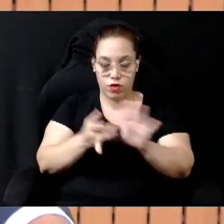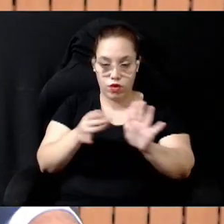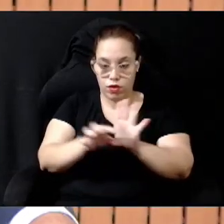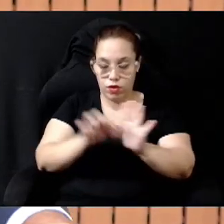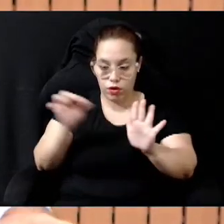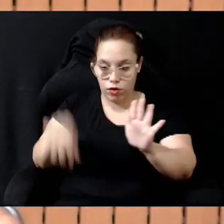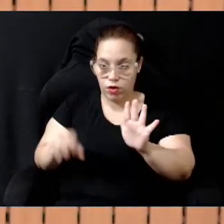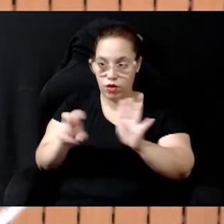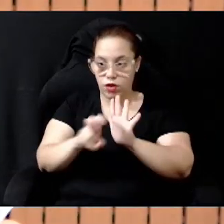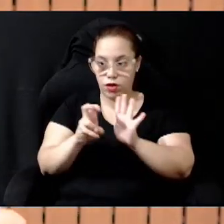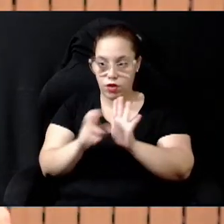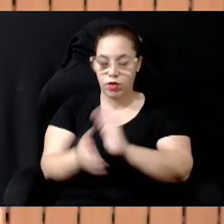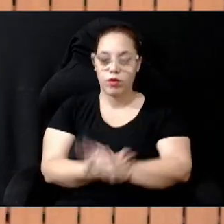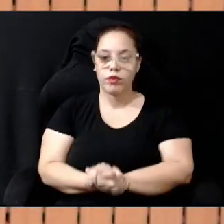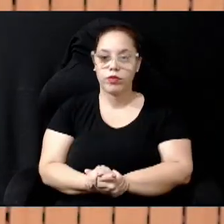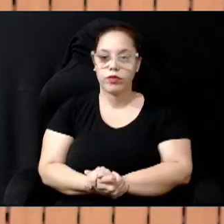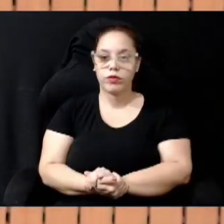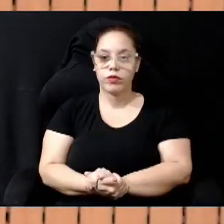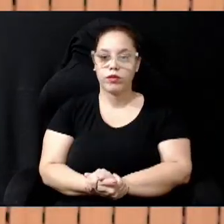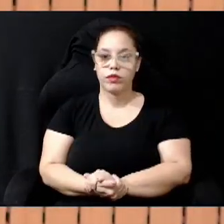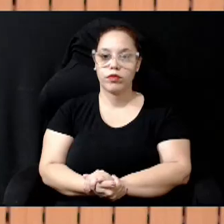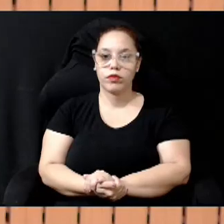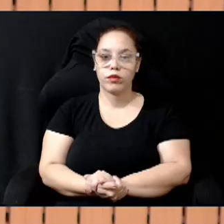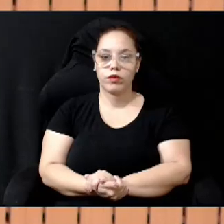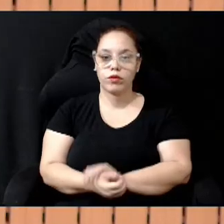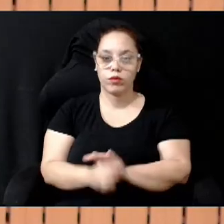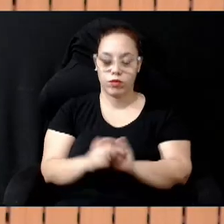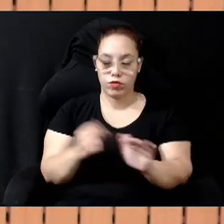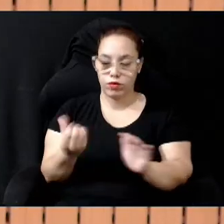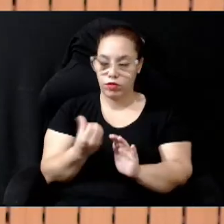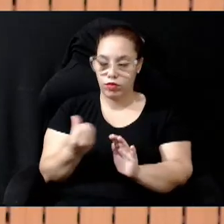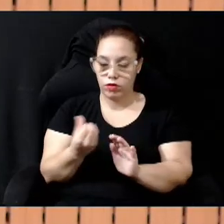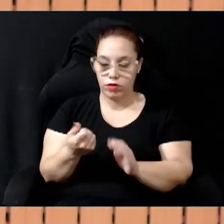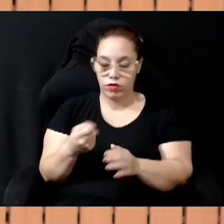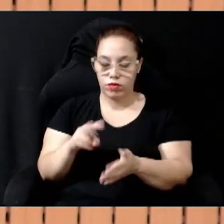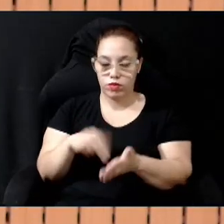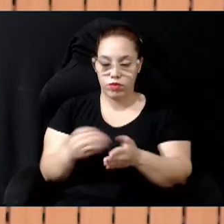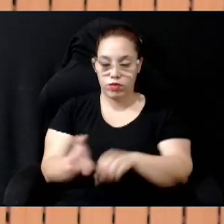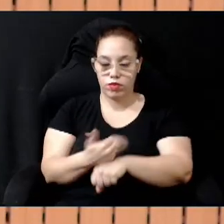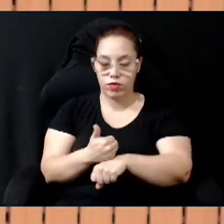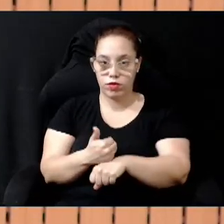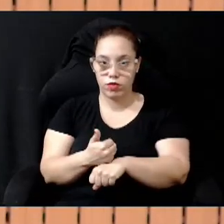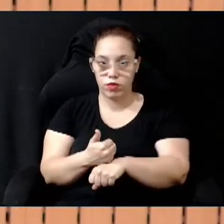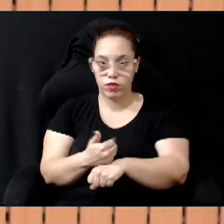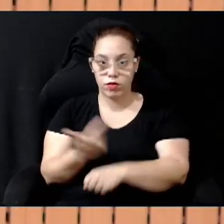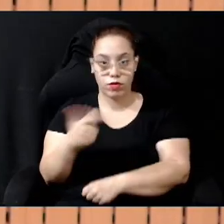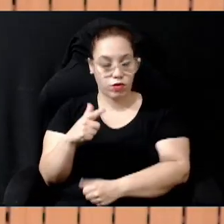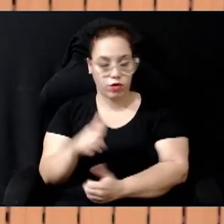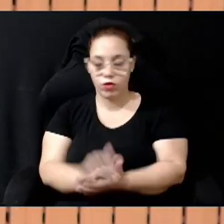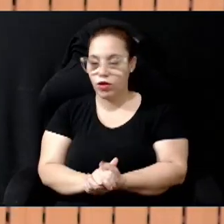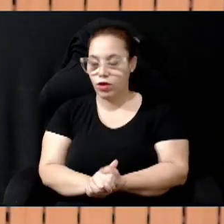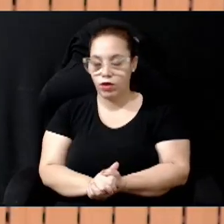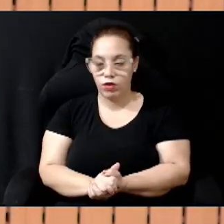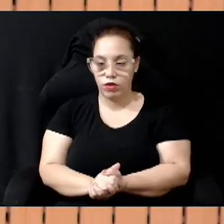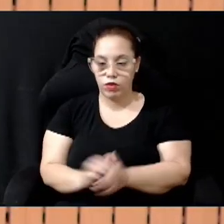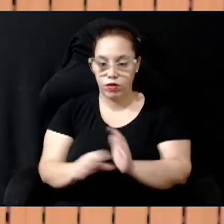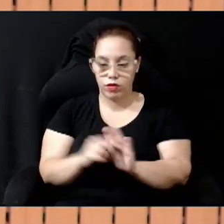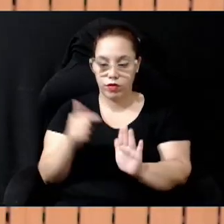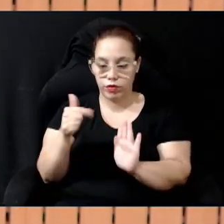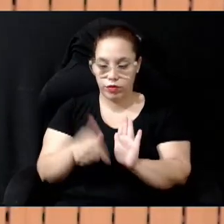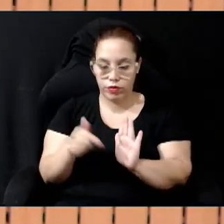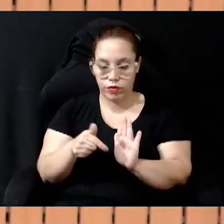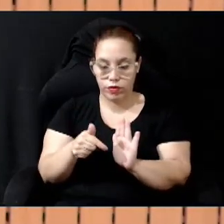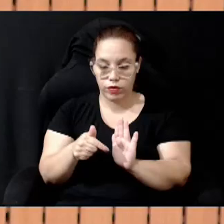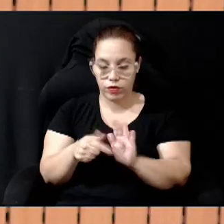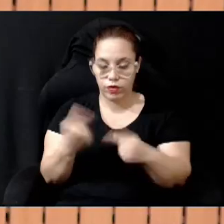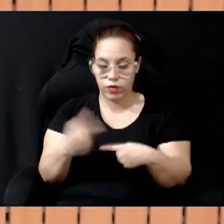5. Item 6, matérias adiadas de reunião anterior, não há. Item 7, discussão